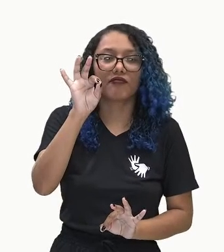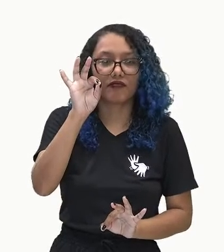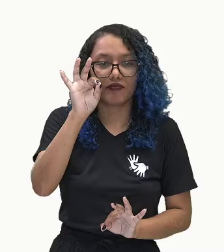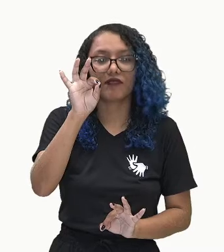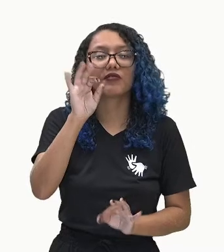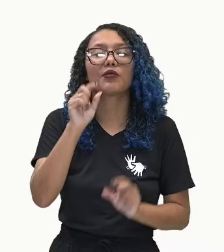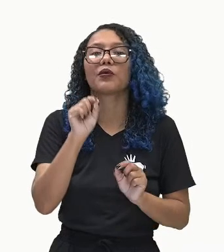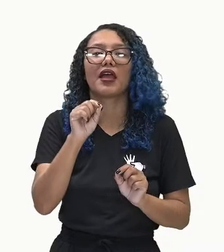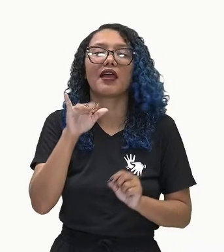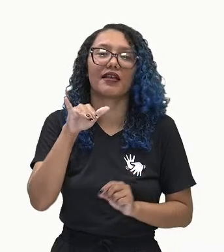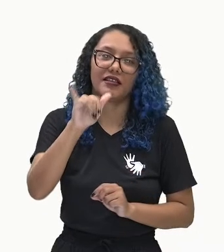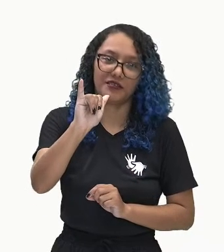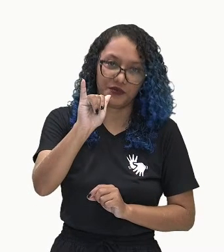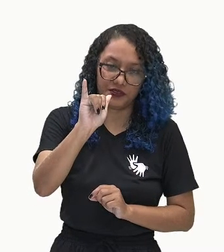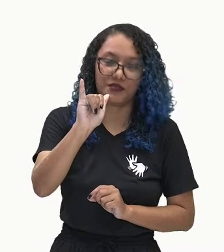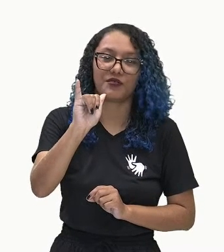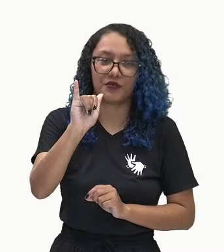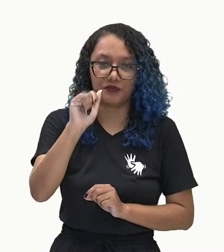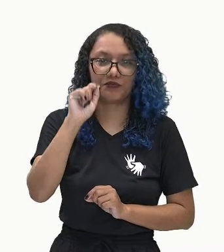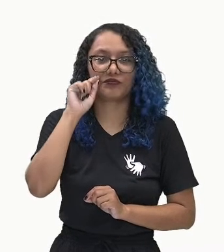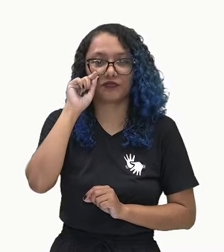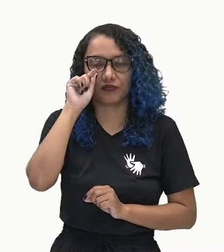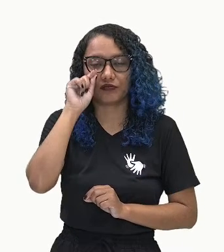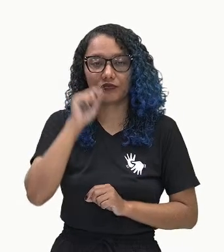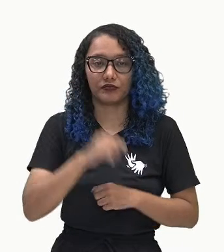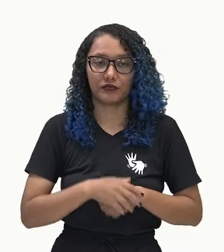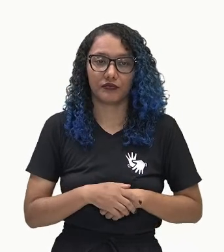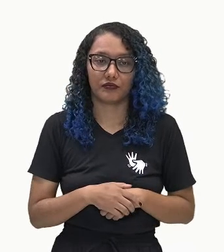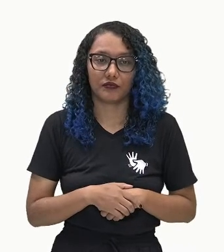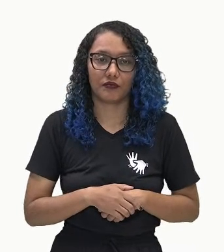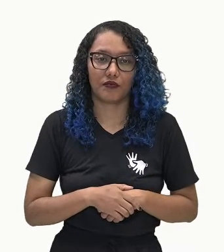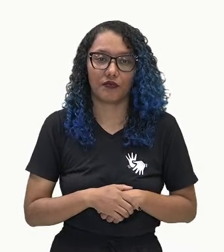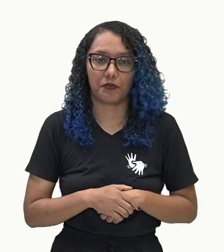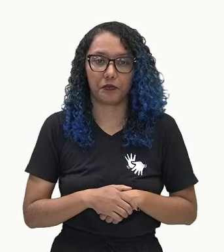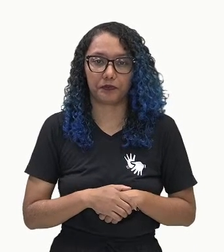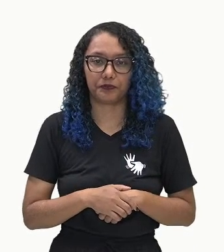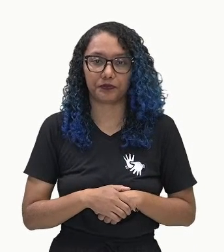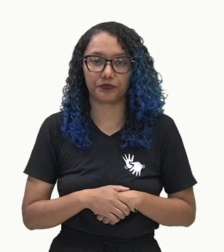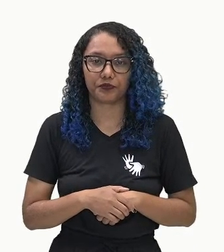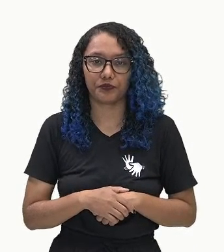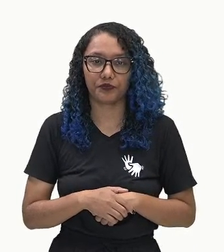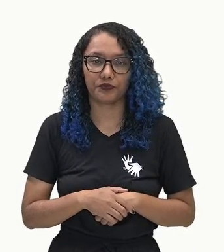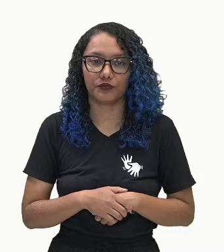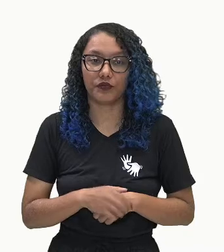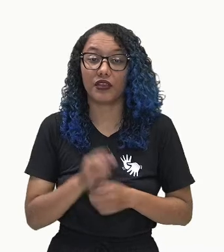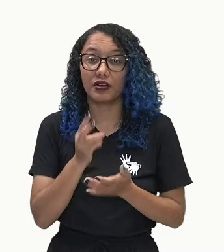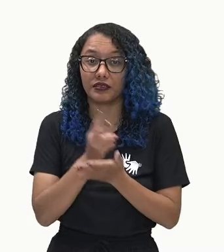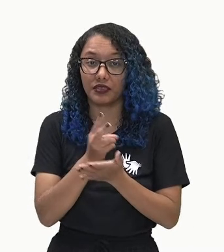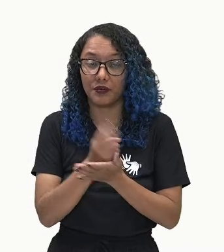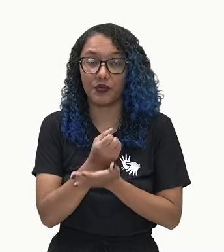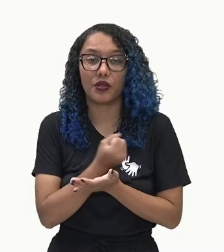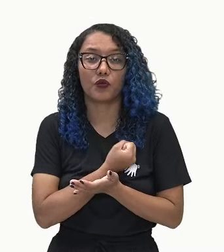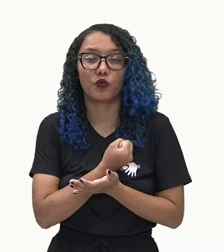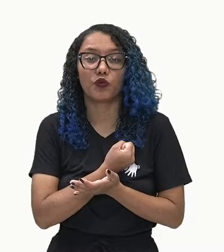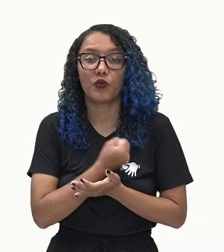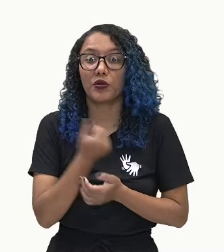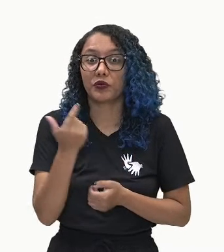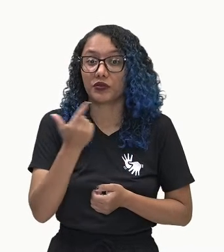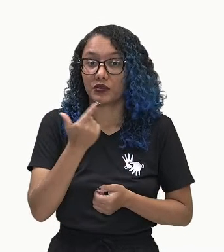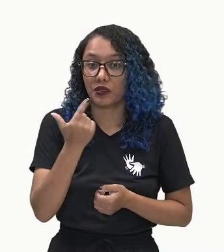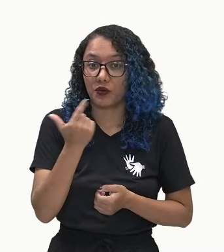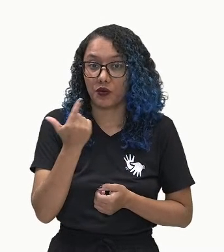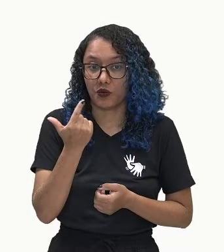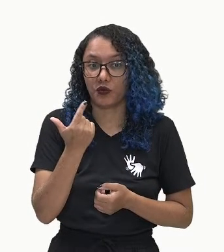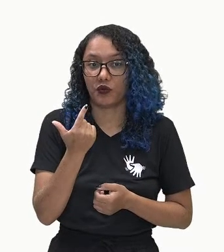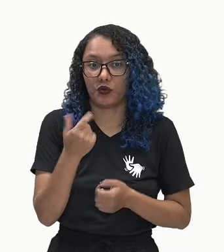eixo y, que quer dizer que será sempre em relação ao segundo valor que aparece nas